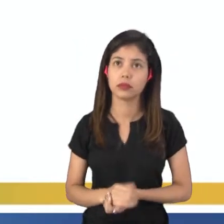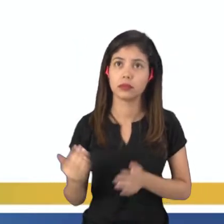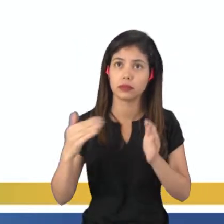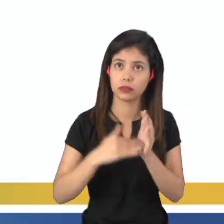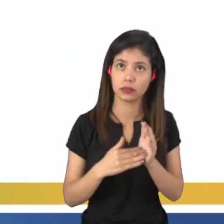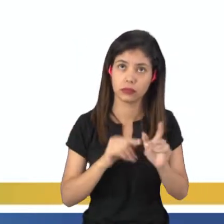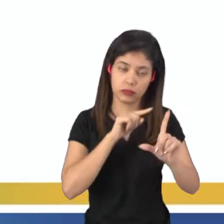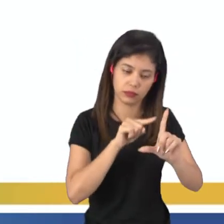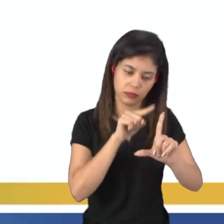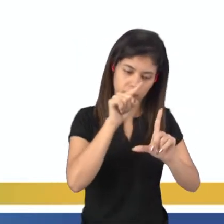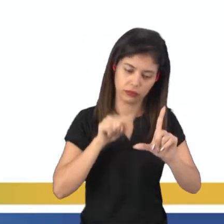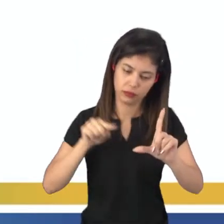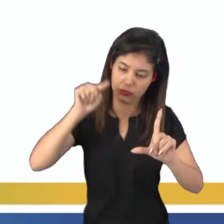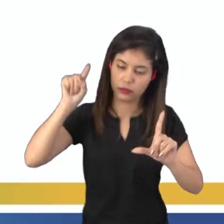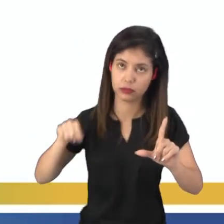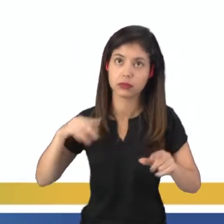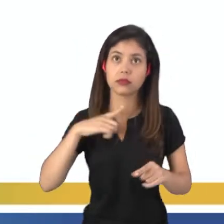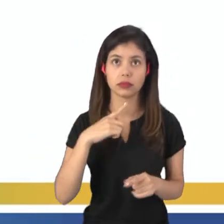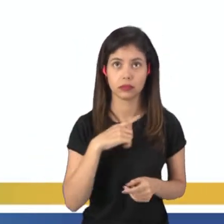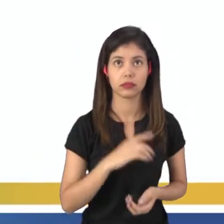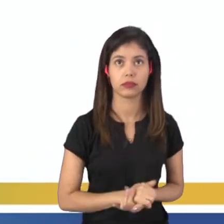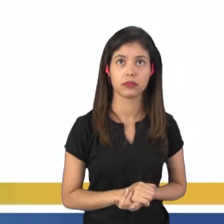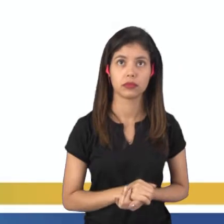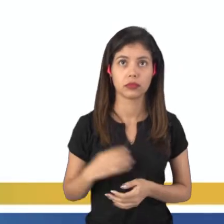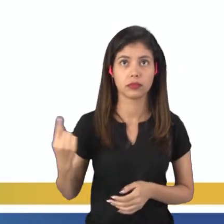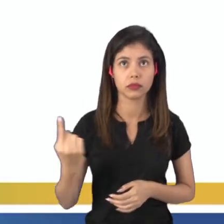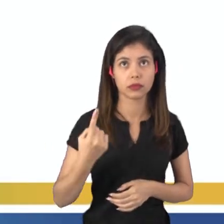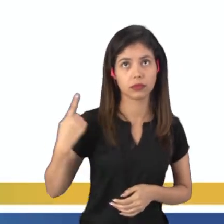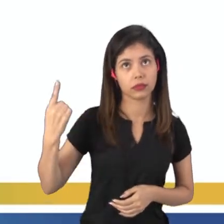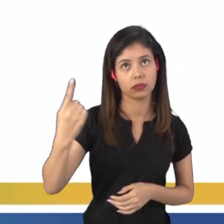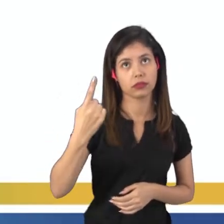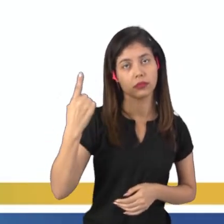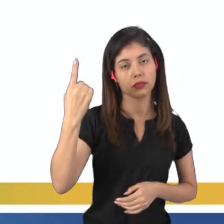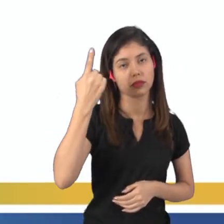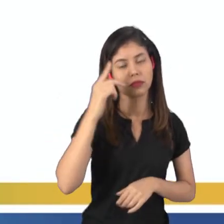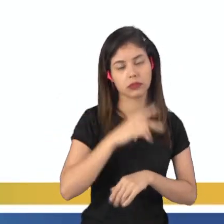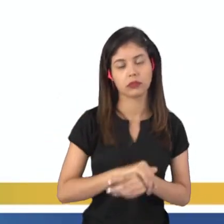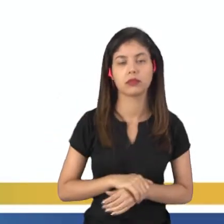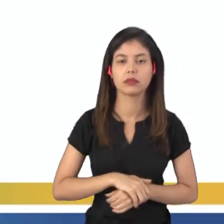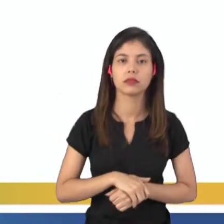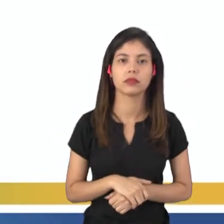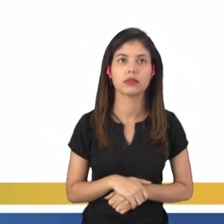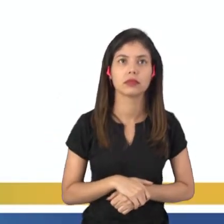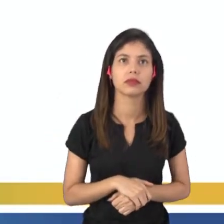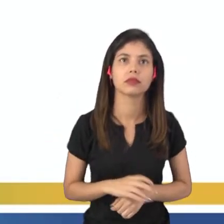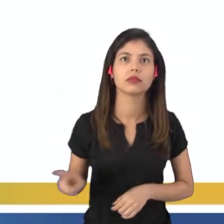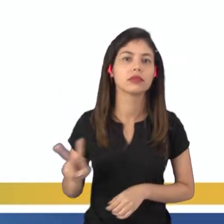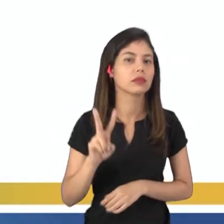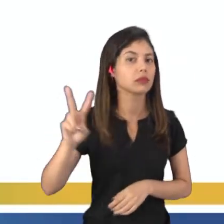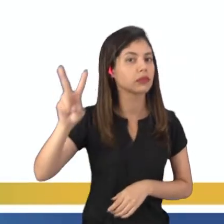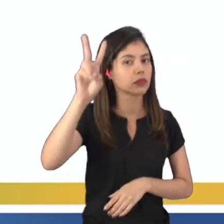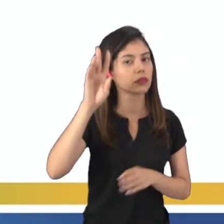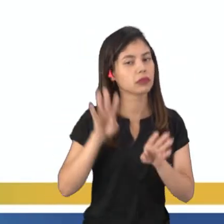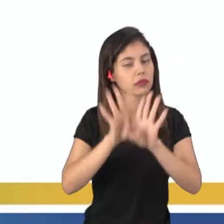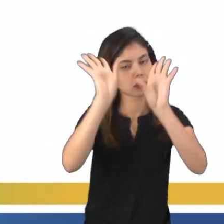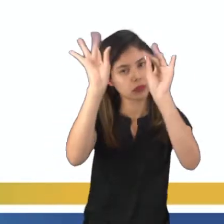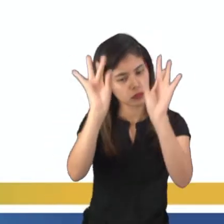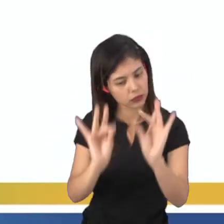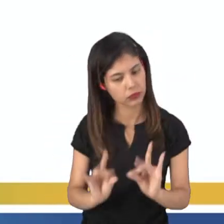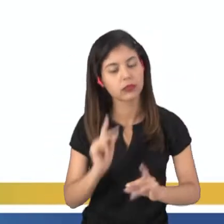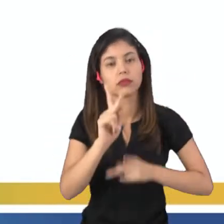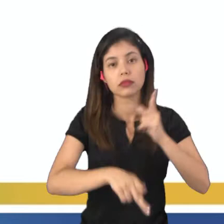onde essas barrinhas estão crescendo, né? A altura em que elas se encontram é exatamente o valor aí